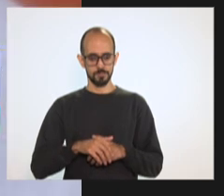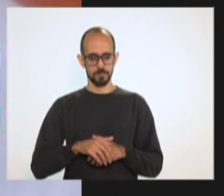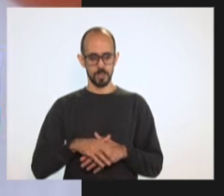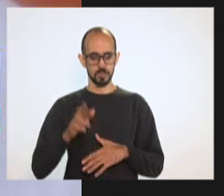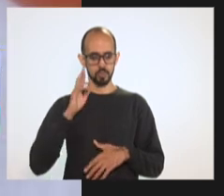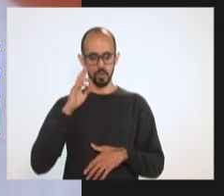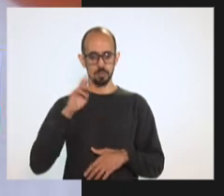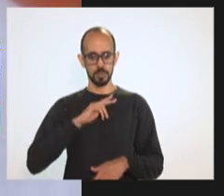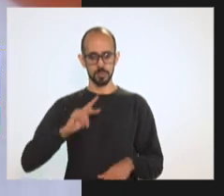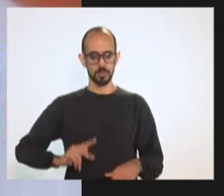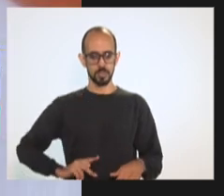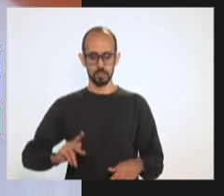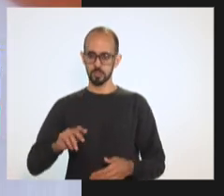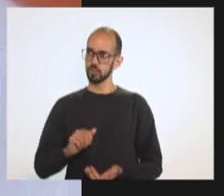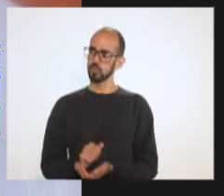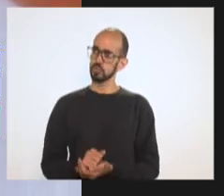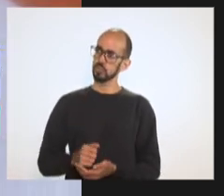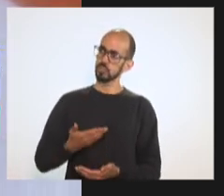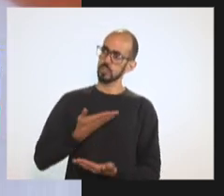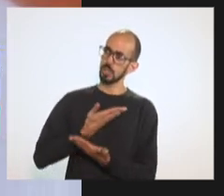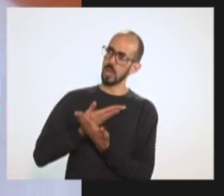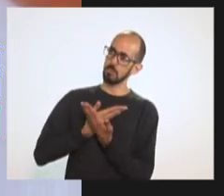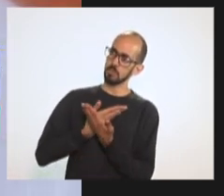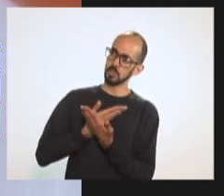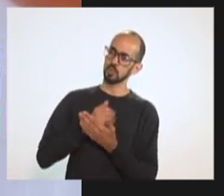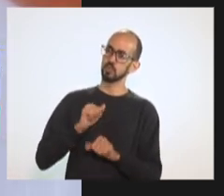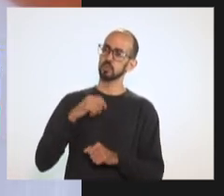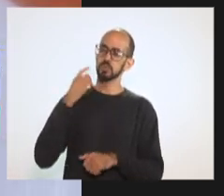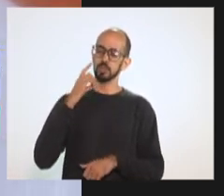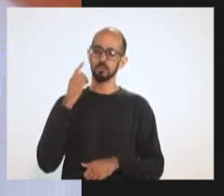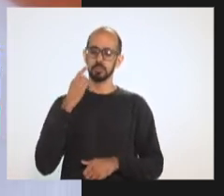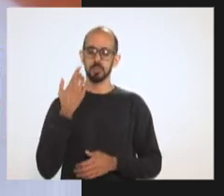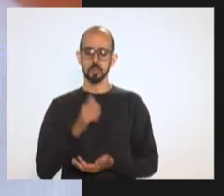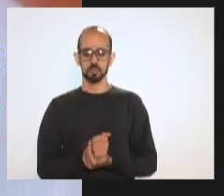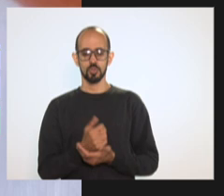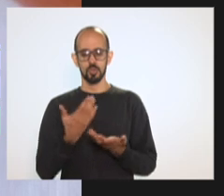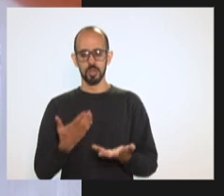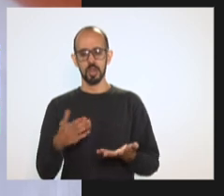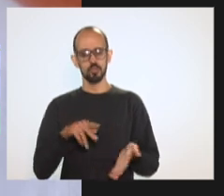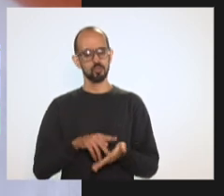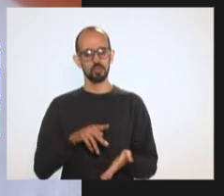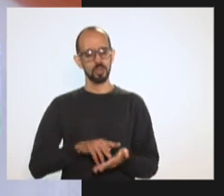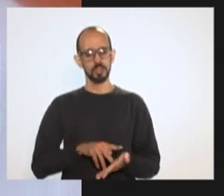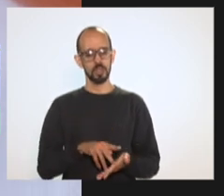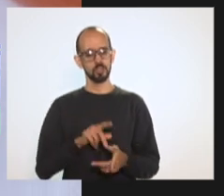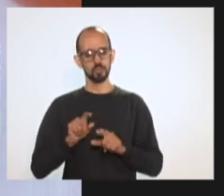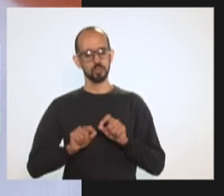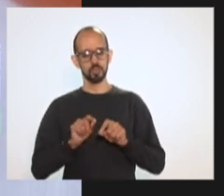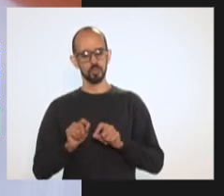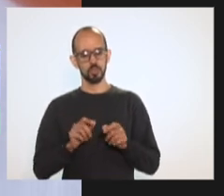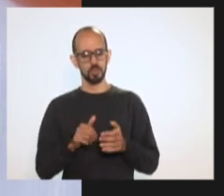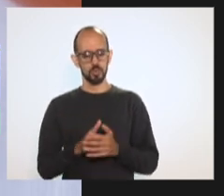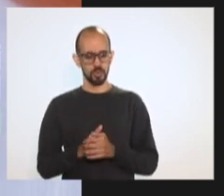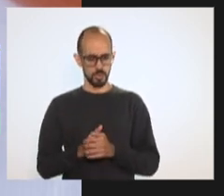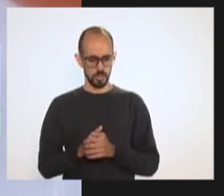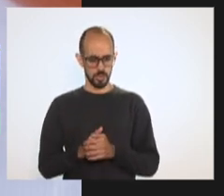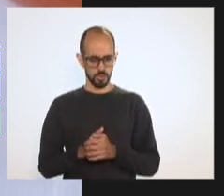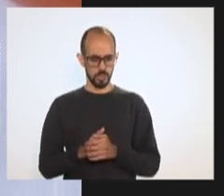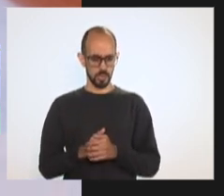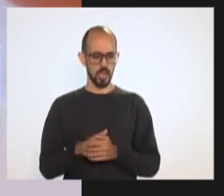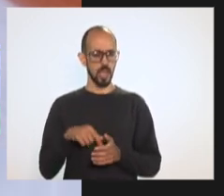caros colegas deputados deputados é realmente um projeto